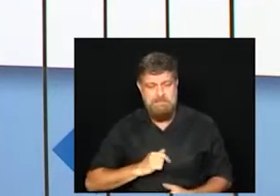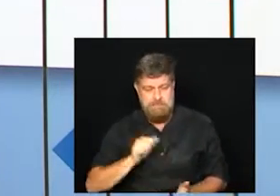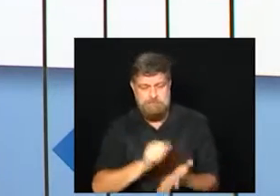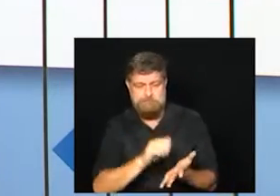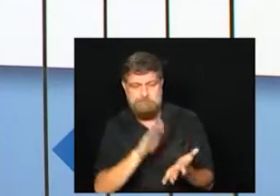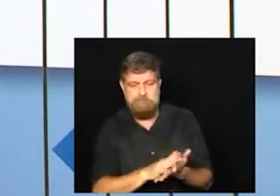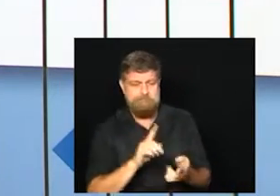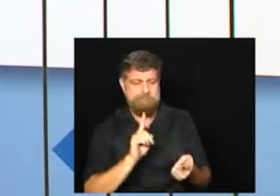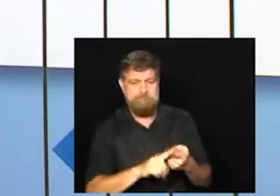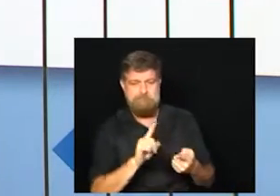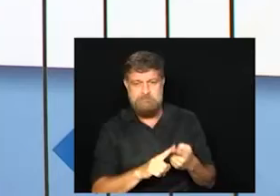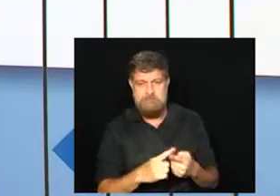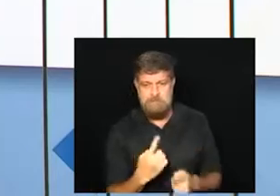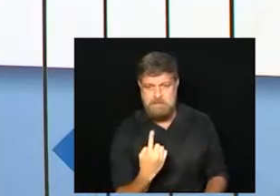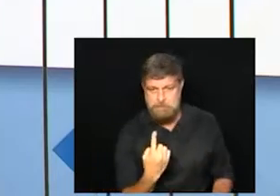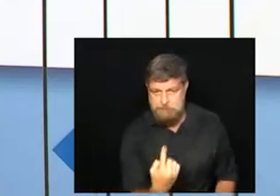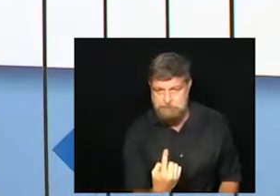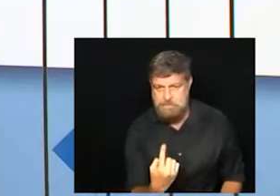autuação de